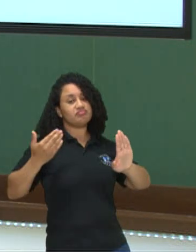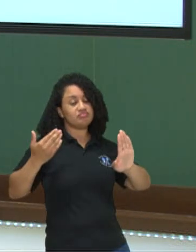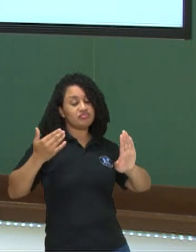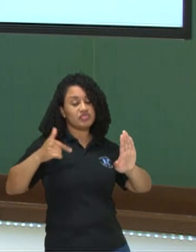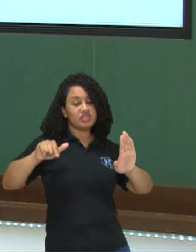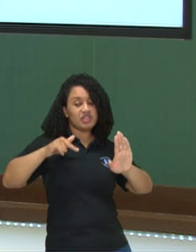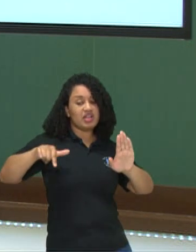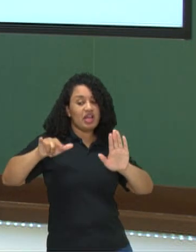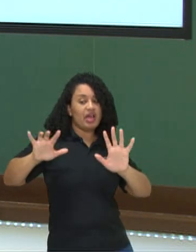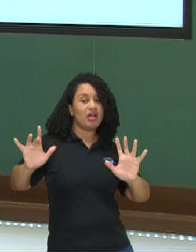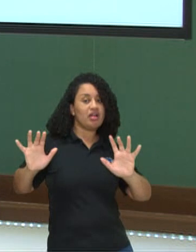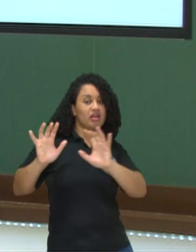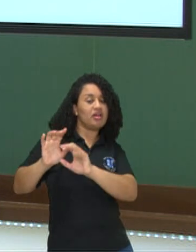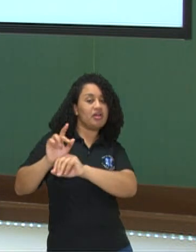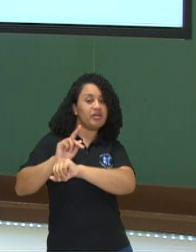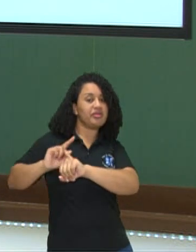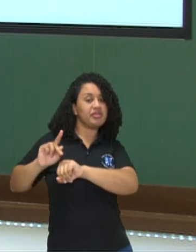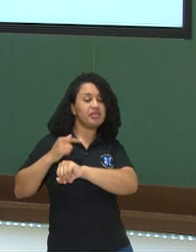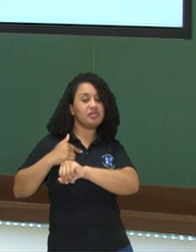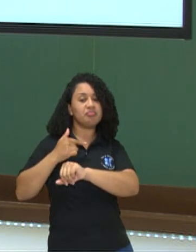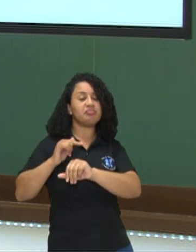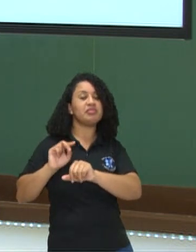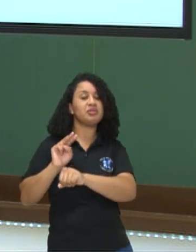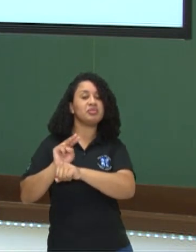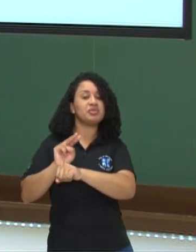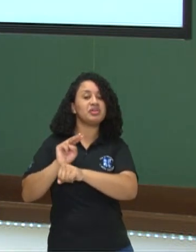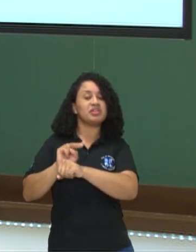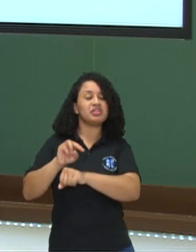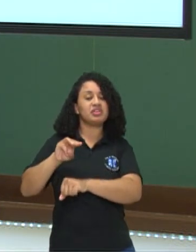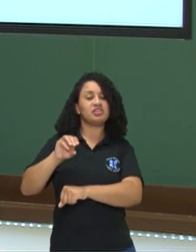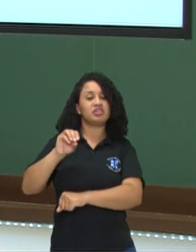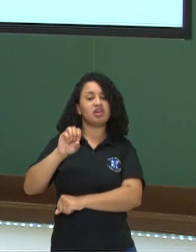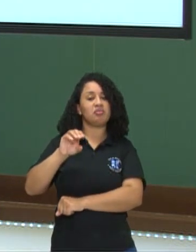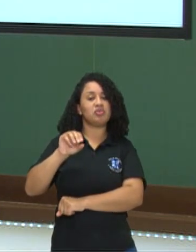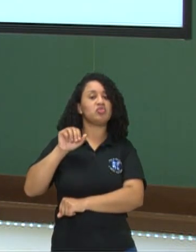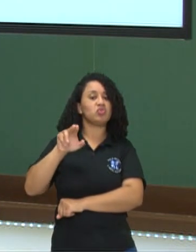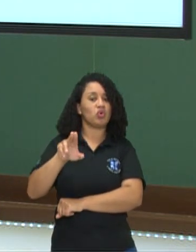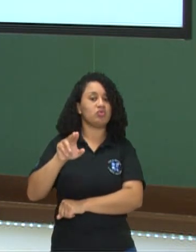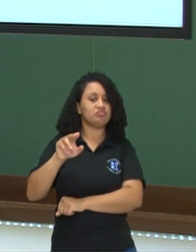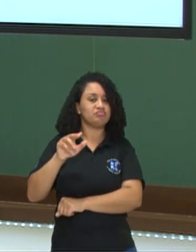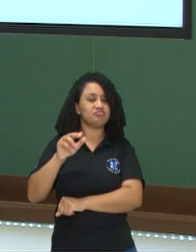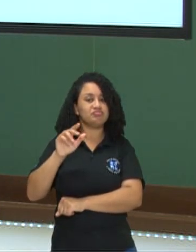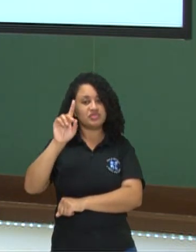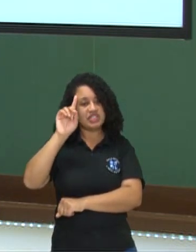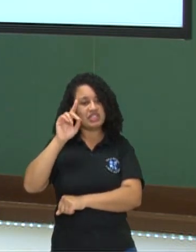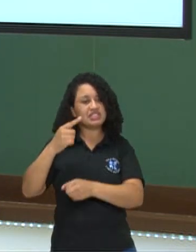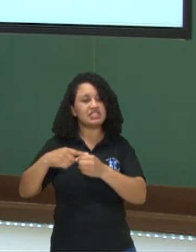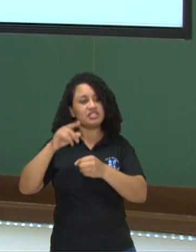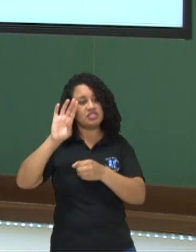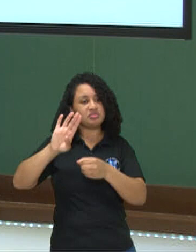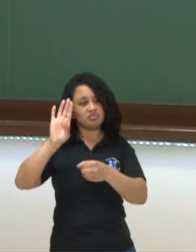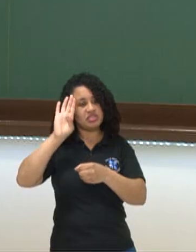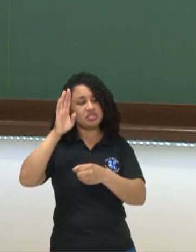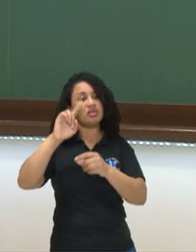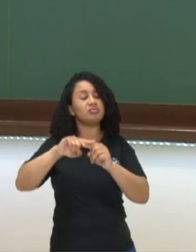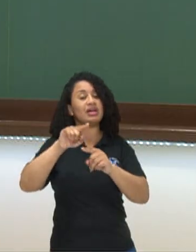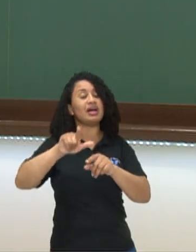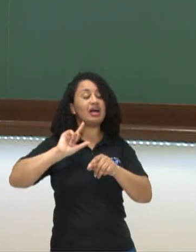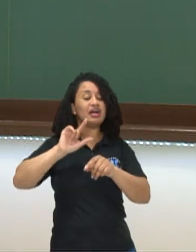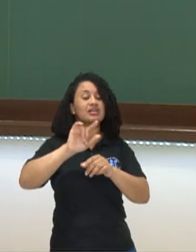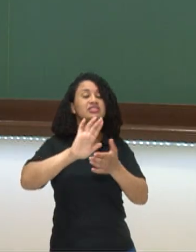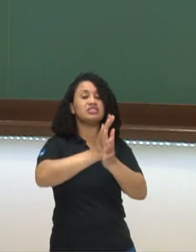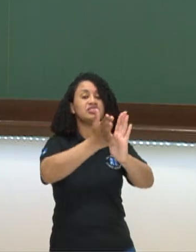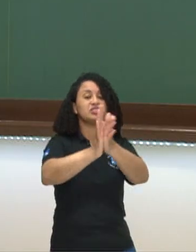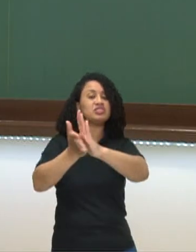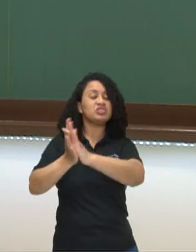dentro do interior do país para proteger a capital Moscou. Mas, antes disso, no caminho, destruíam tudo que pudesse ser útil